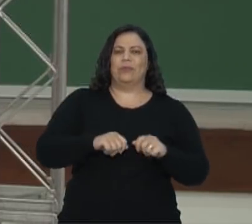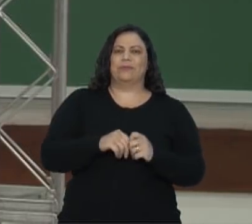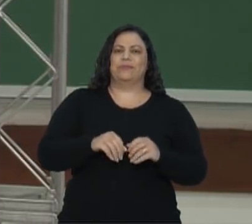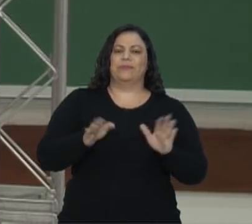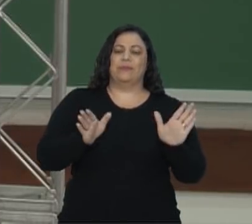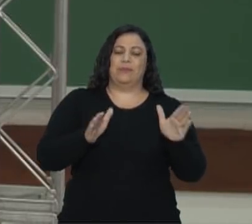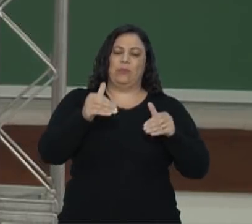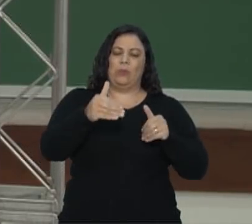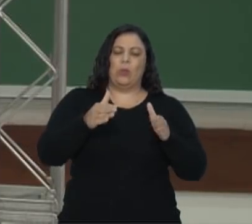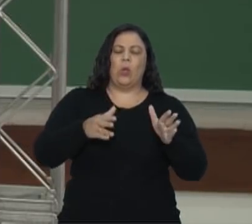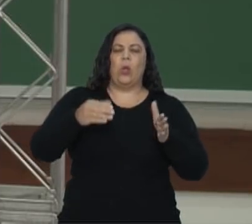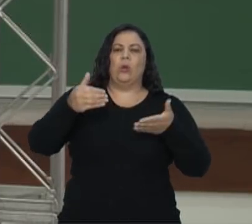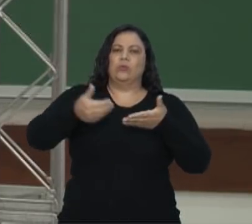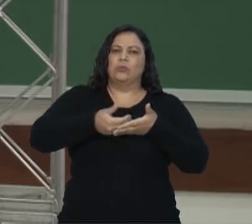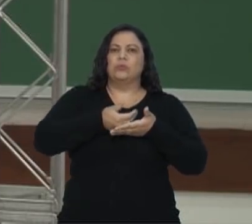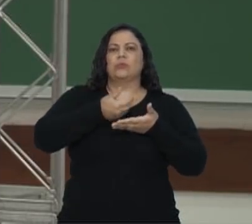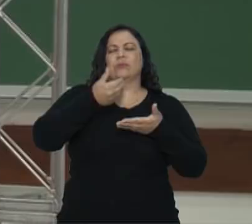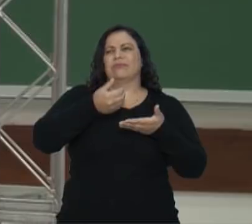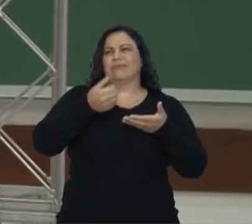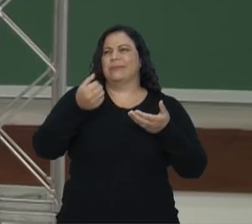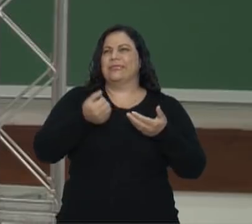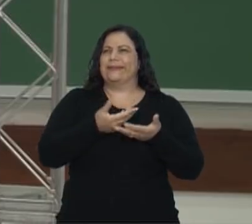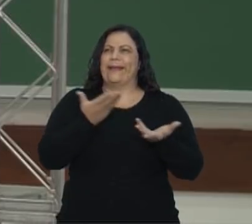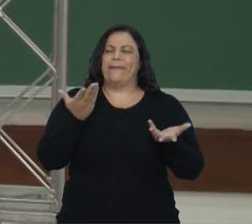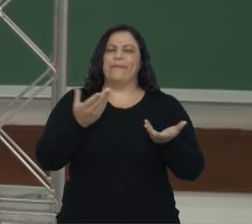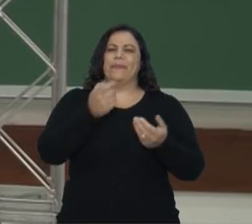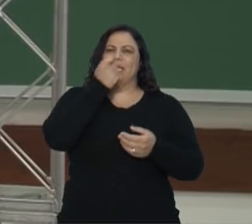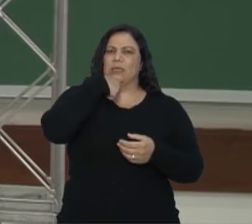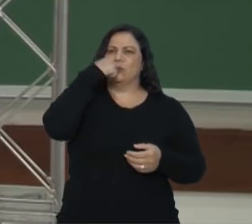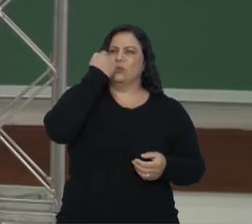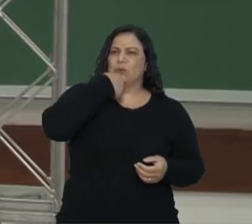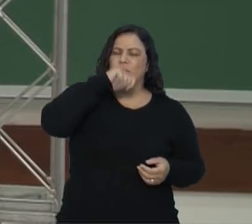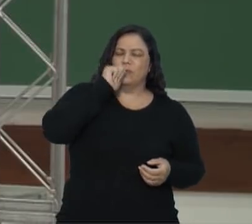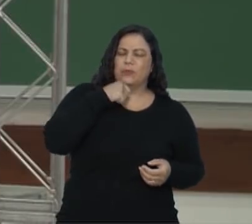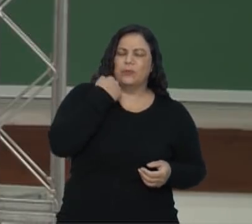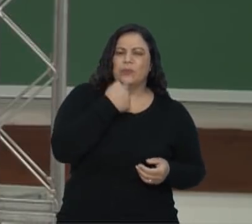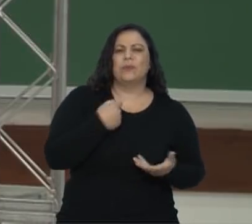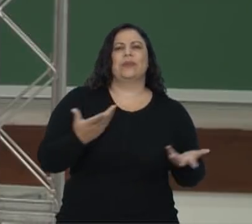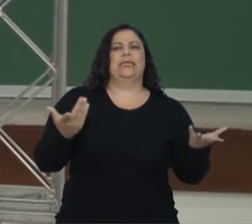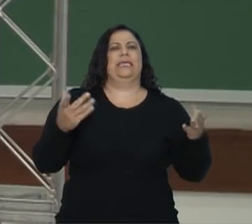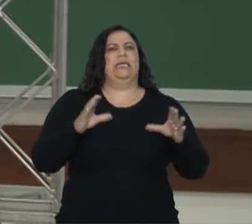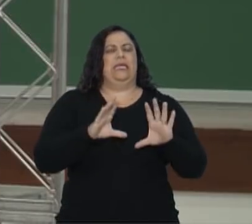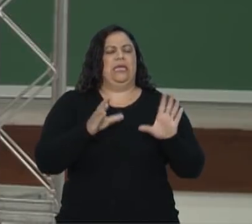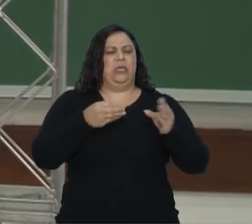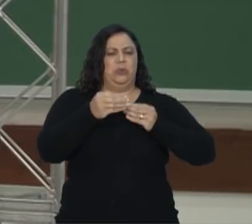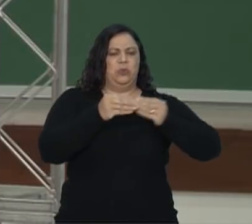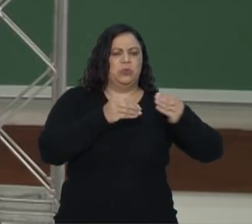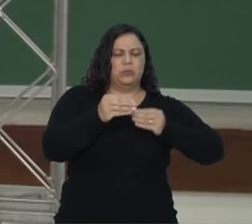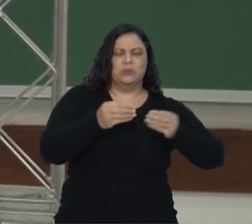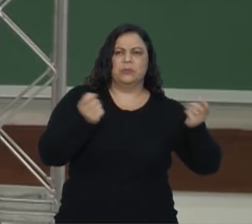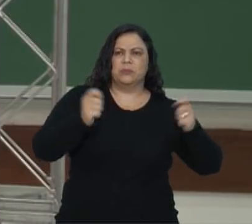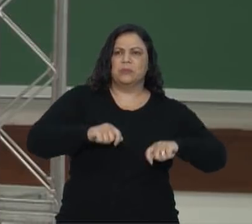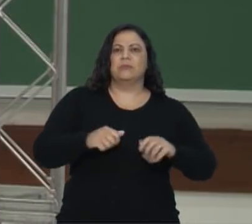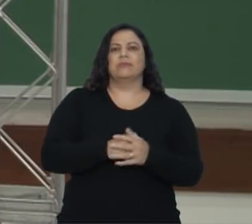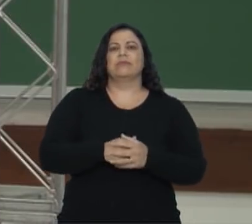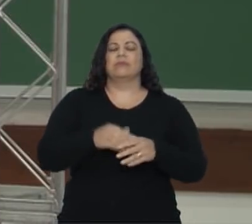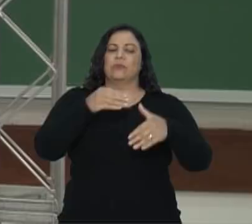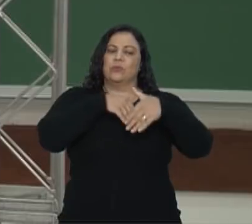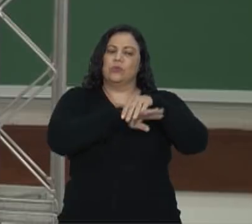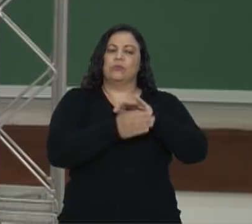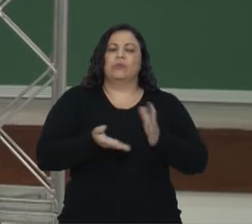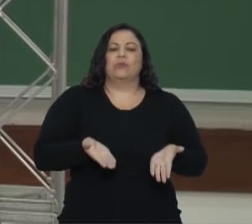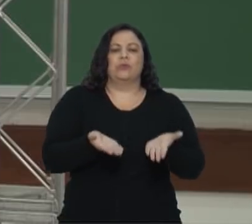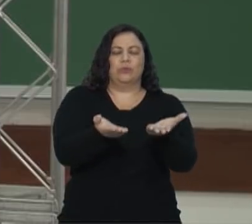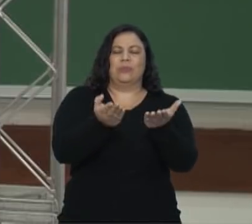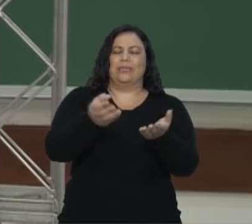mundo gosta, os potinhos onde o pai, a mãe, um irmão mais velho coloca um resto de uma comida, põe na geladeira